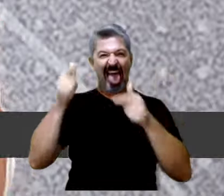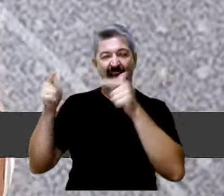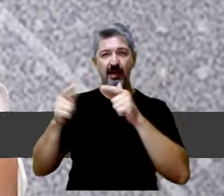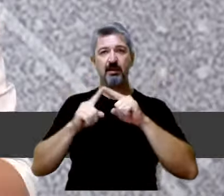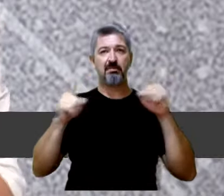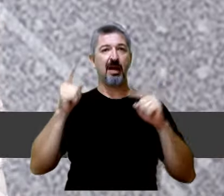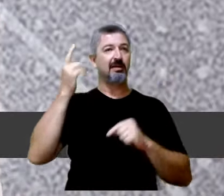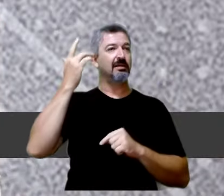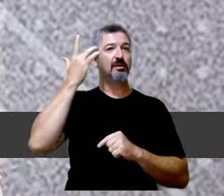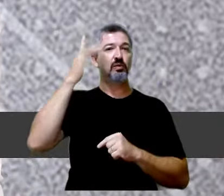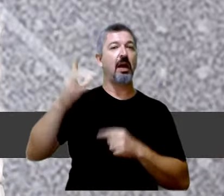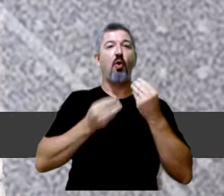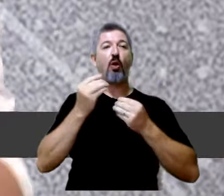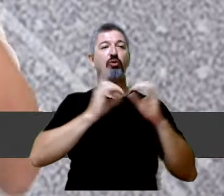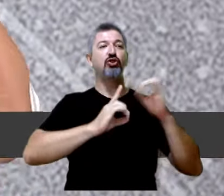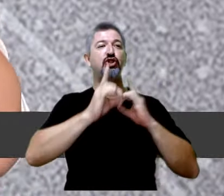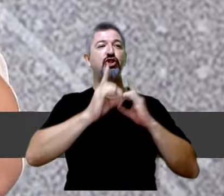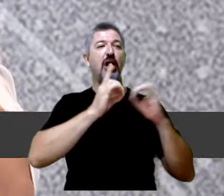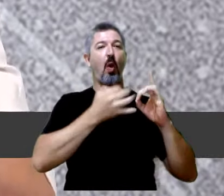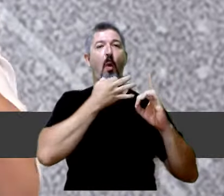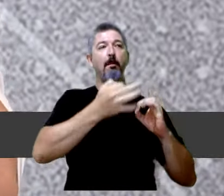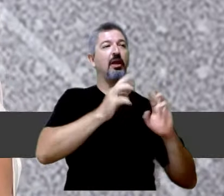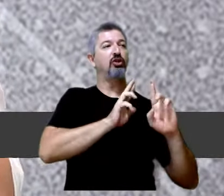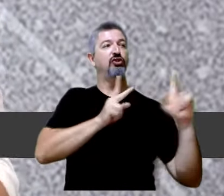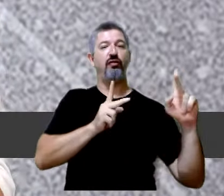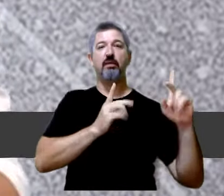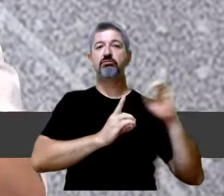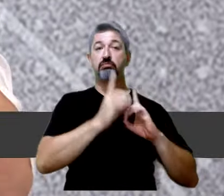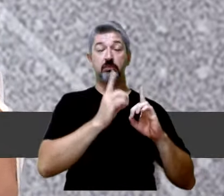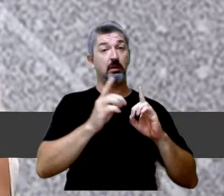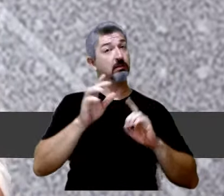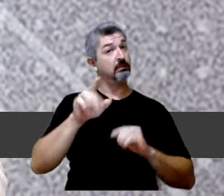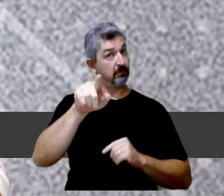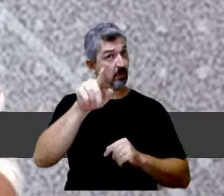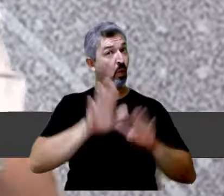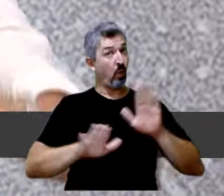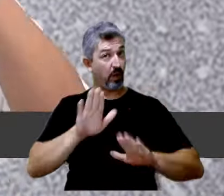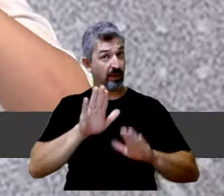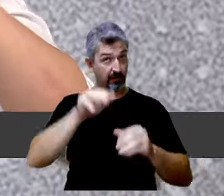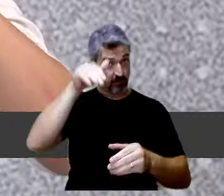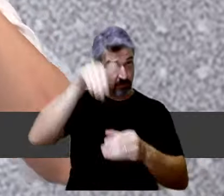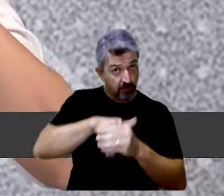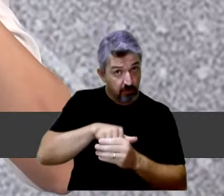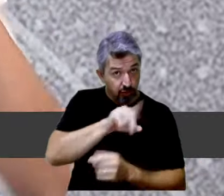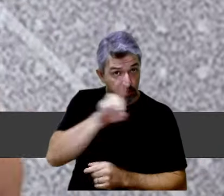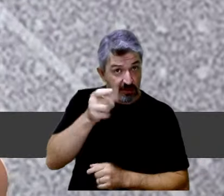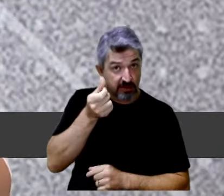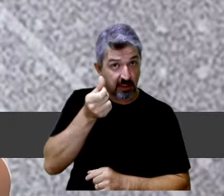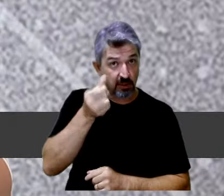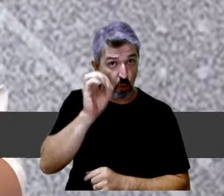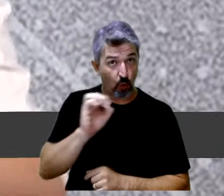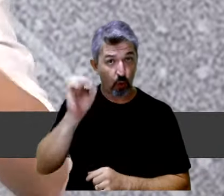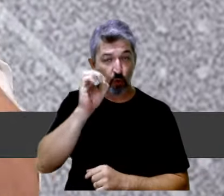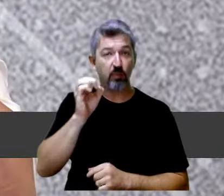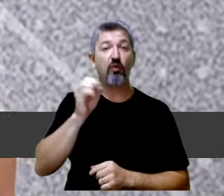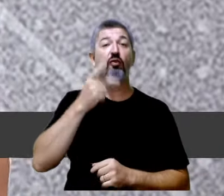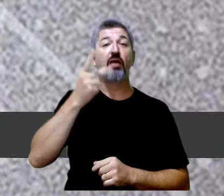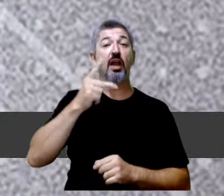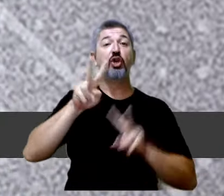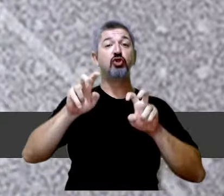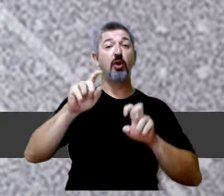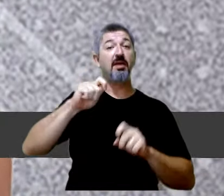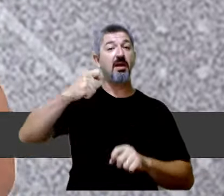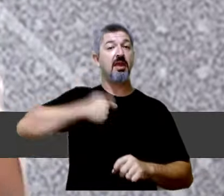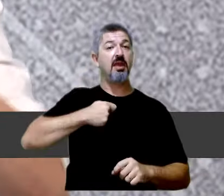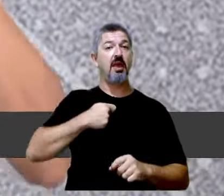diferente só pra gente tomar esse cuidado porque o que a gente colocar na urna no dia 6 de outubro vai falar sobre quem a gente é quais são os